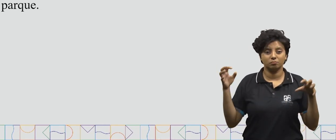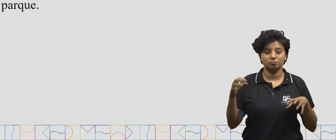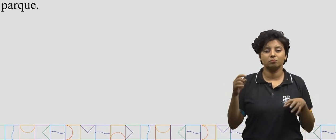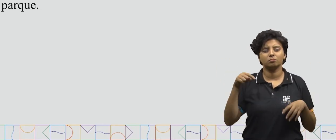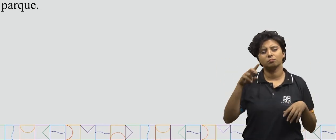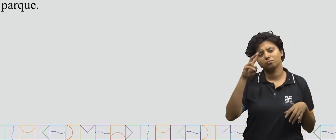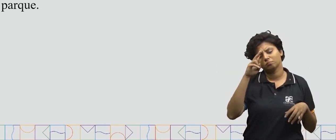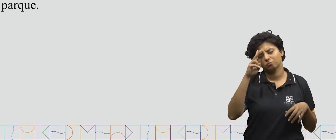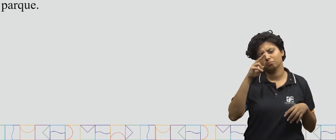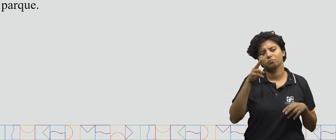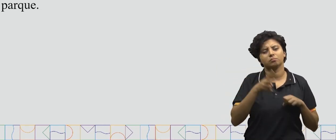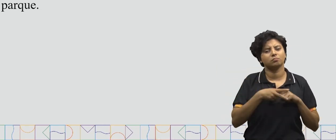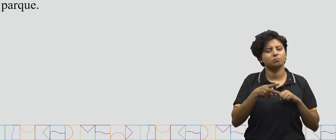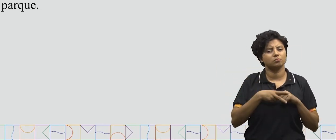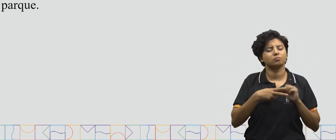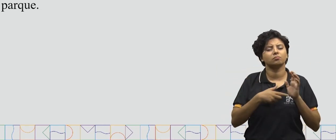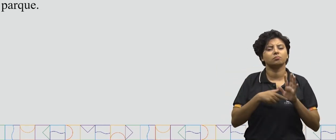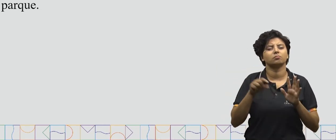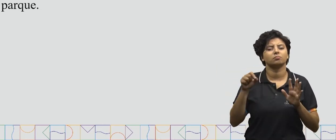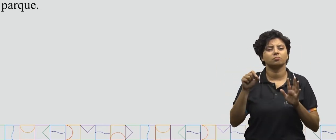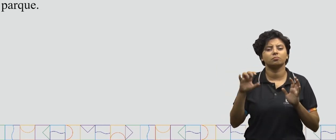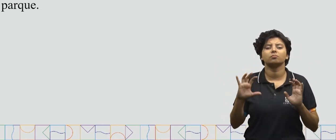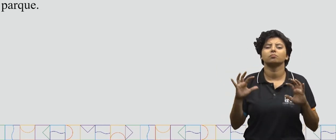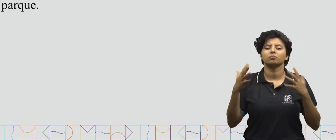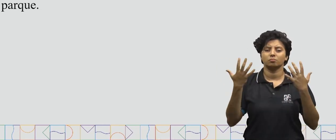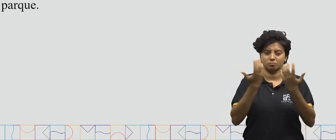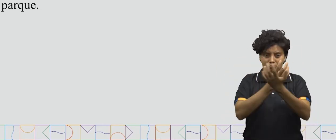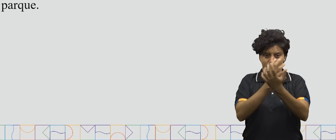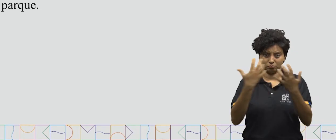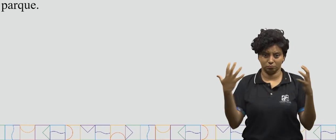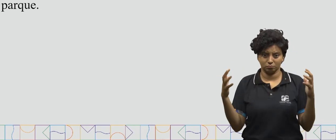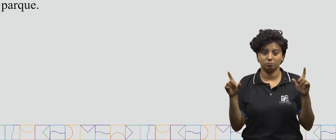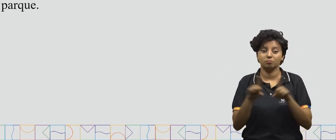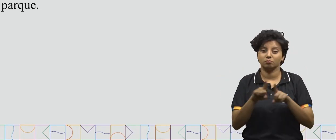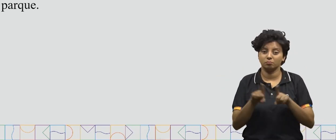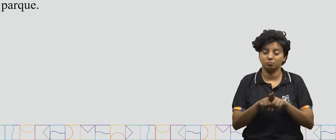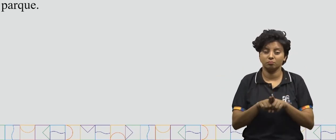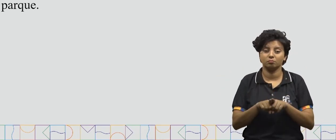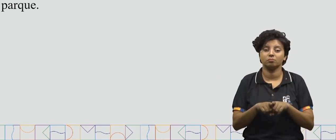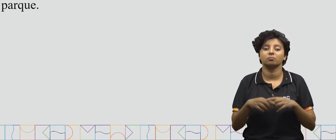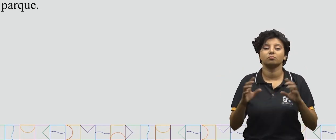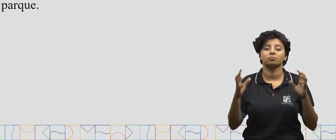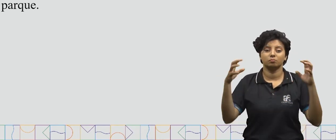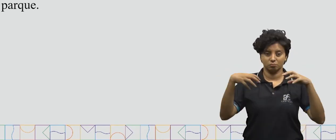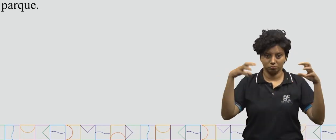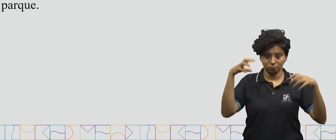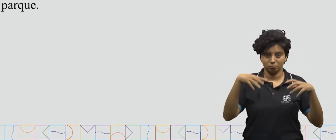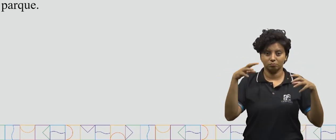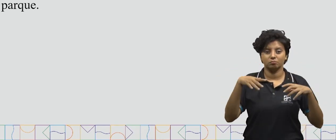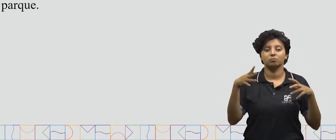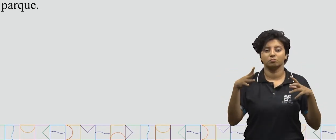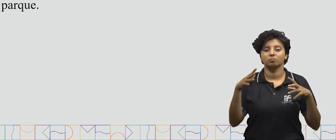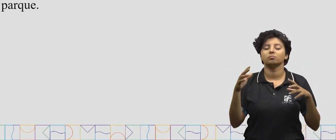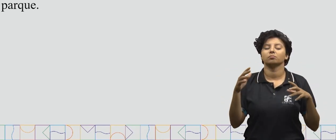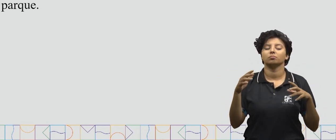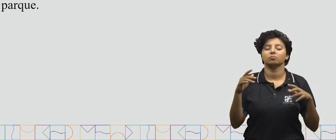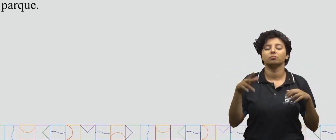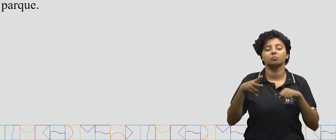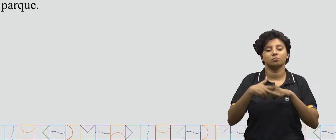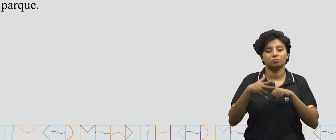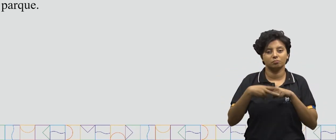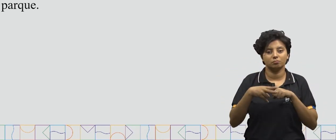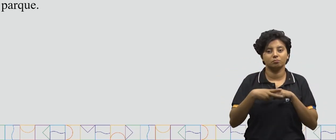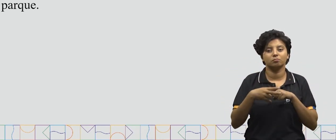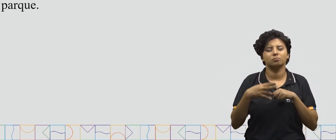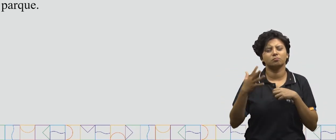Choveu. Você lembra que os verbos indicam fenômenos da natureza também? Chover, então, será um verbo. Será